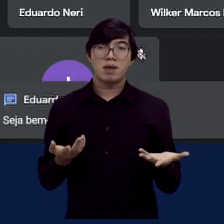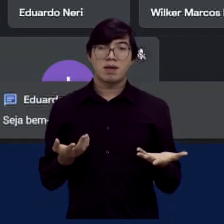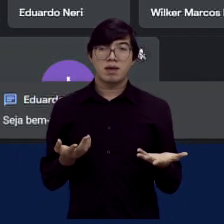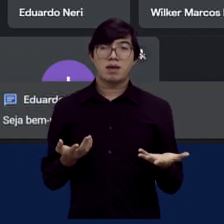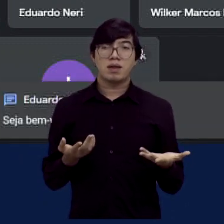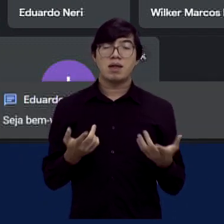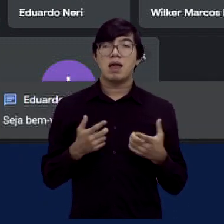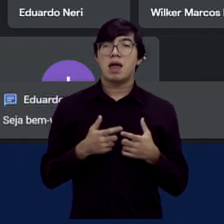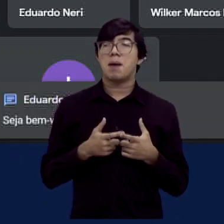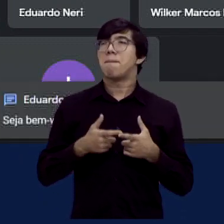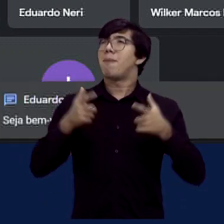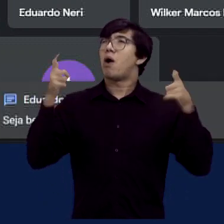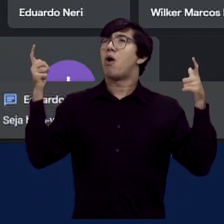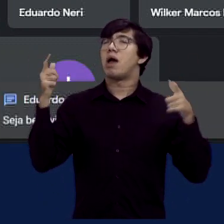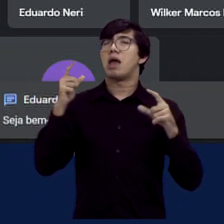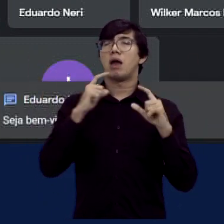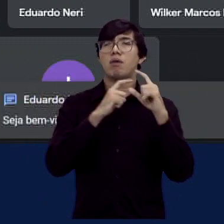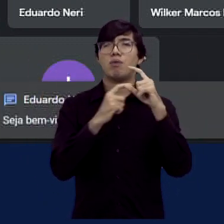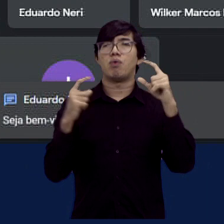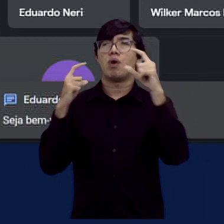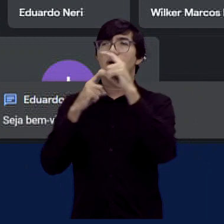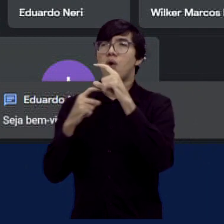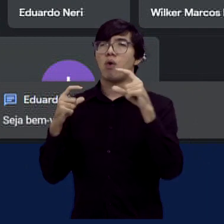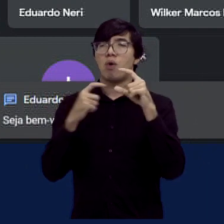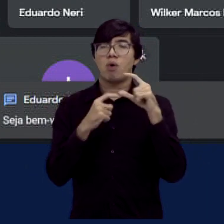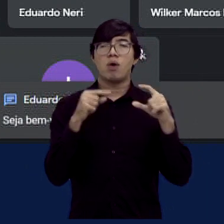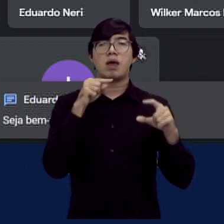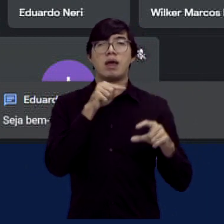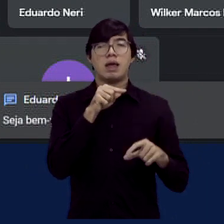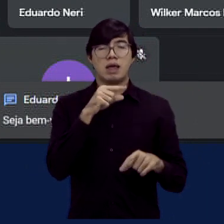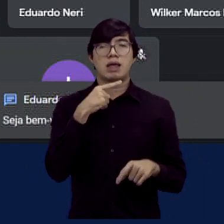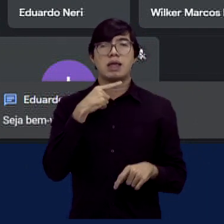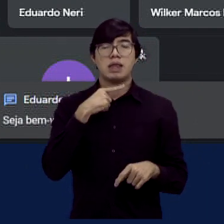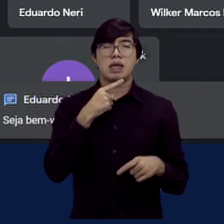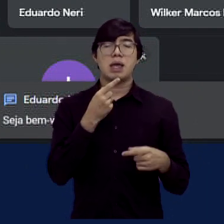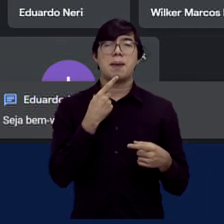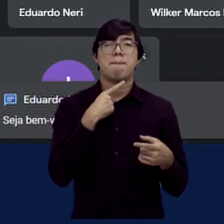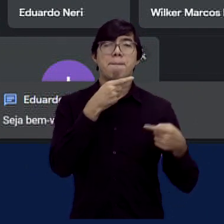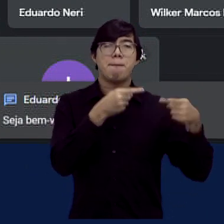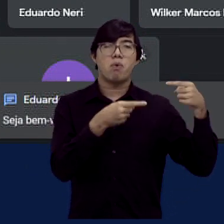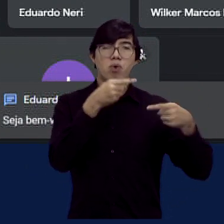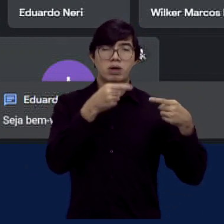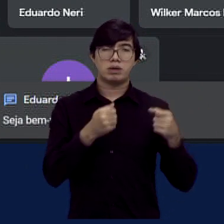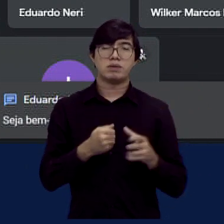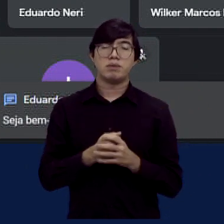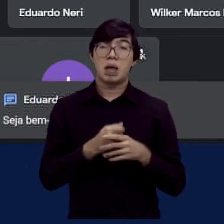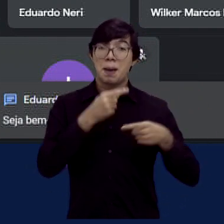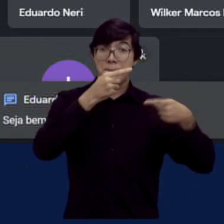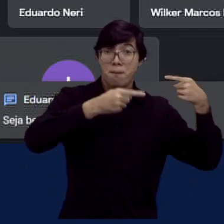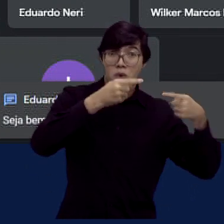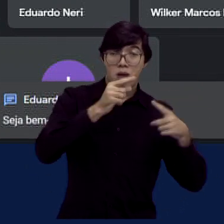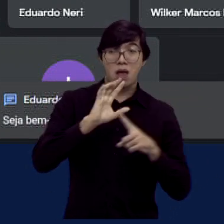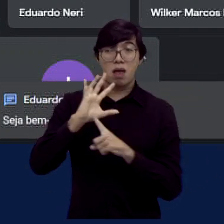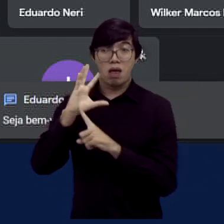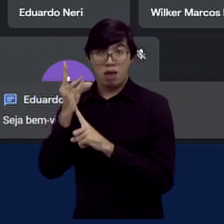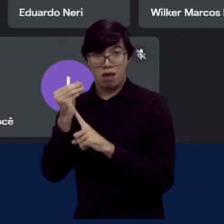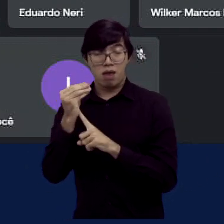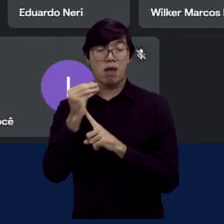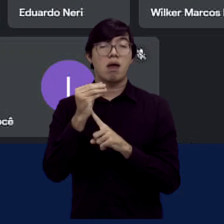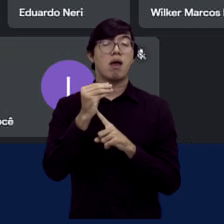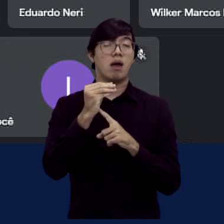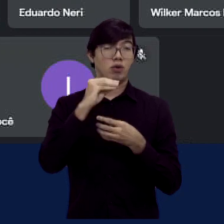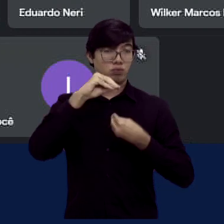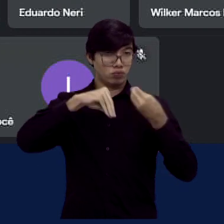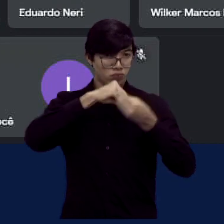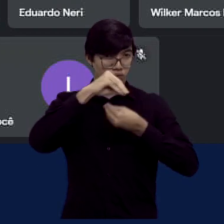alguma maneira associado à política, certo? Arte e política andam juntas. Até se você não quiser falar de política de arte,